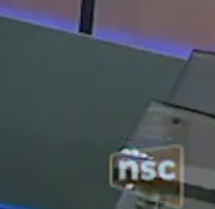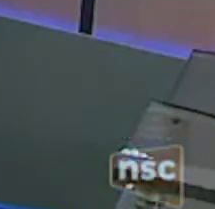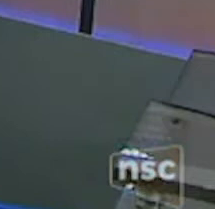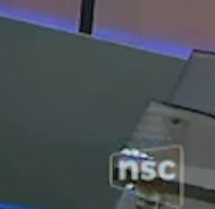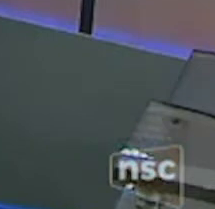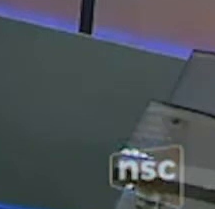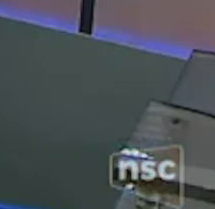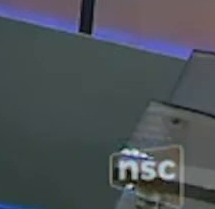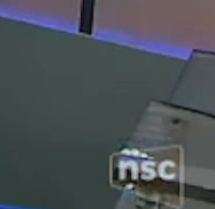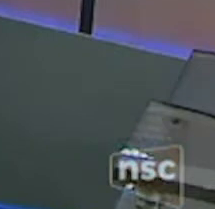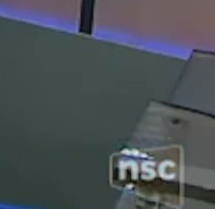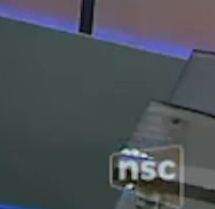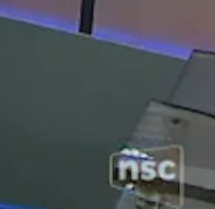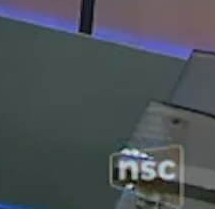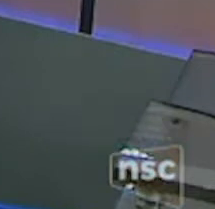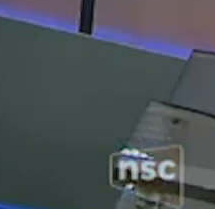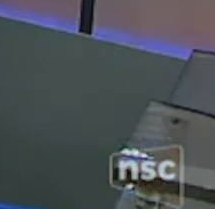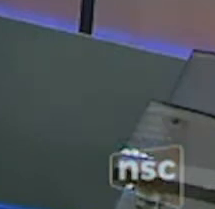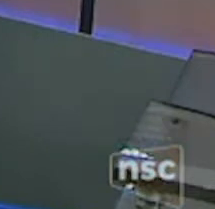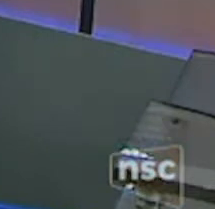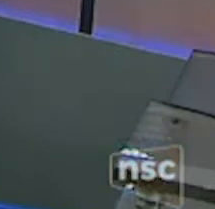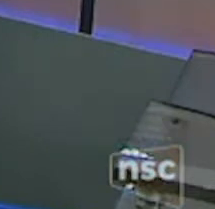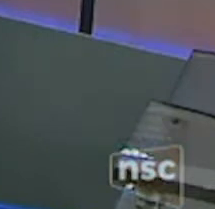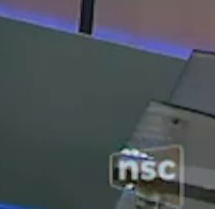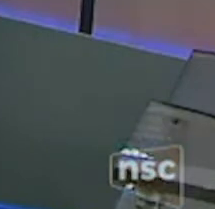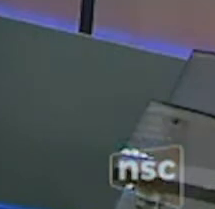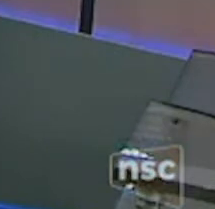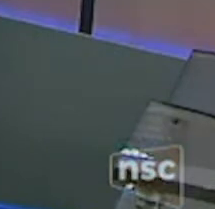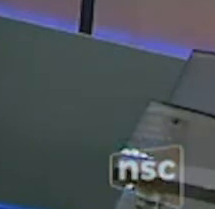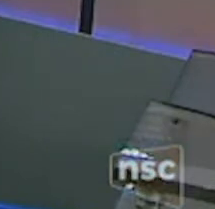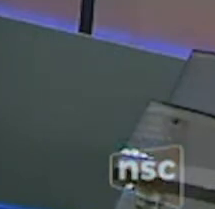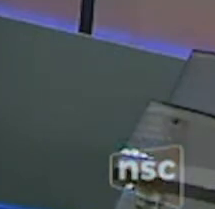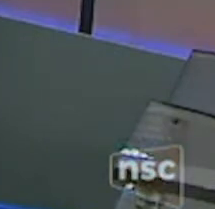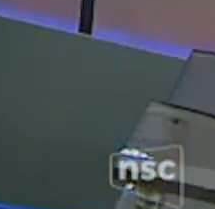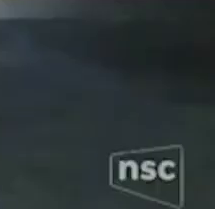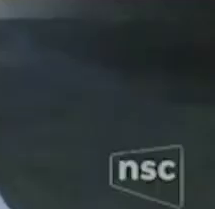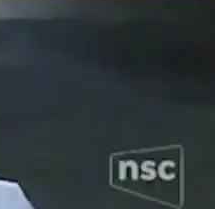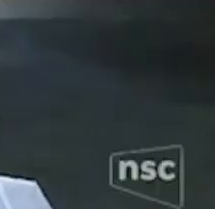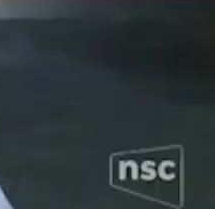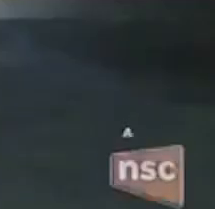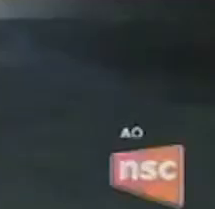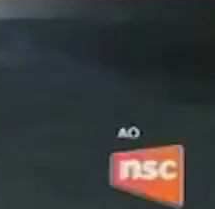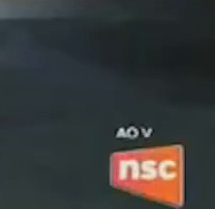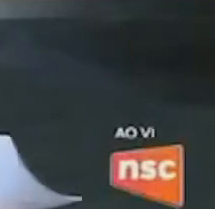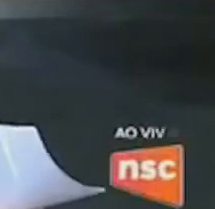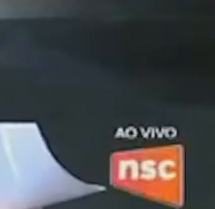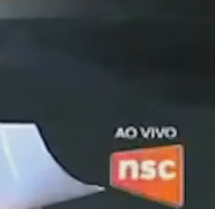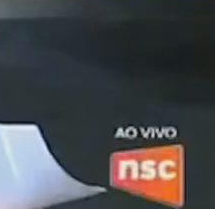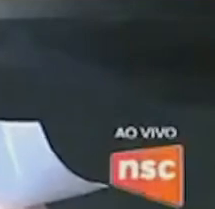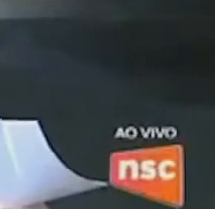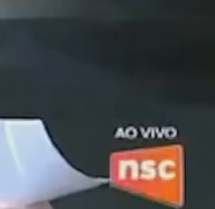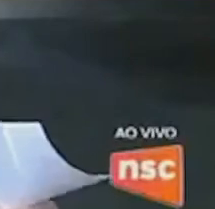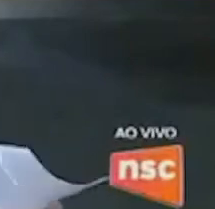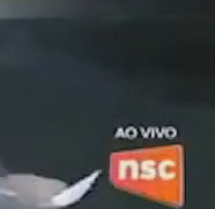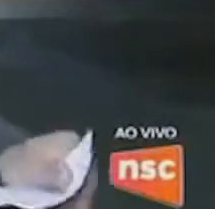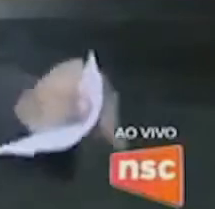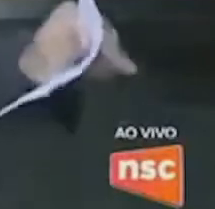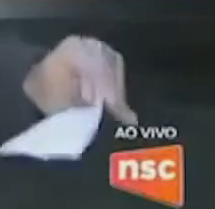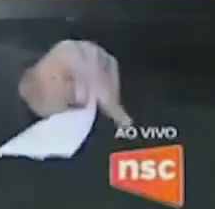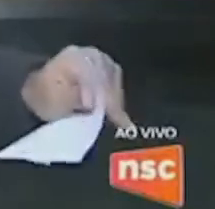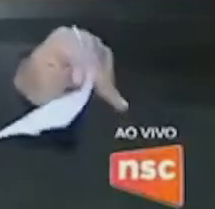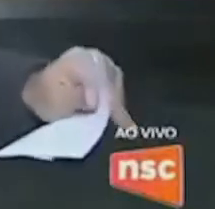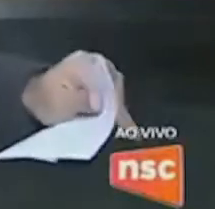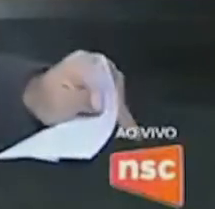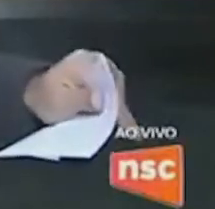Era dentro de escolas onde ele era professor. Além de vender para os alunos para fazer a entrega, ele utilizava